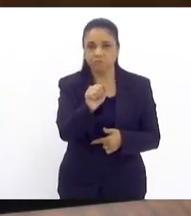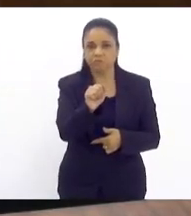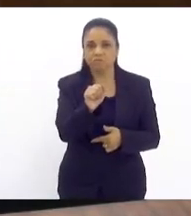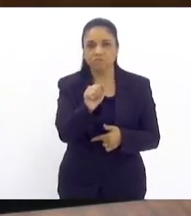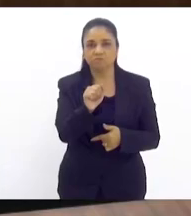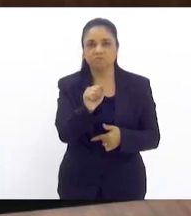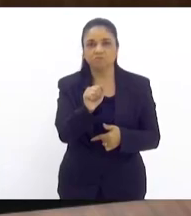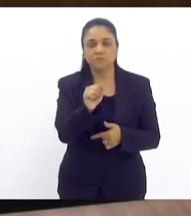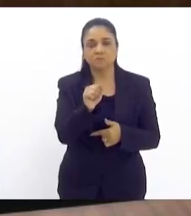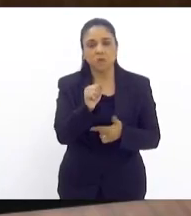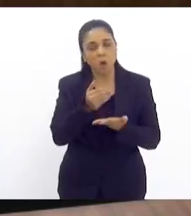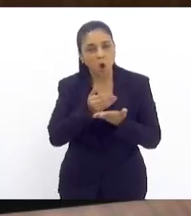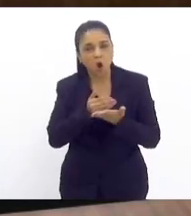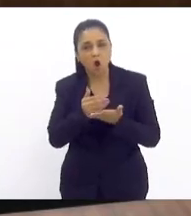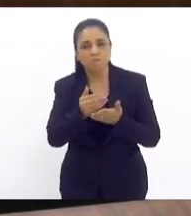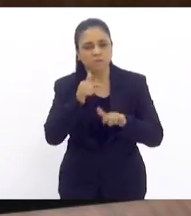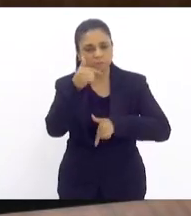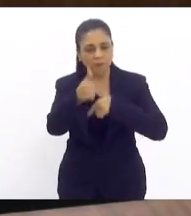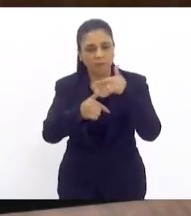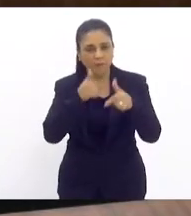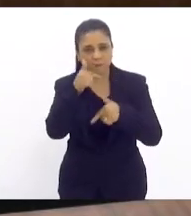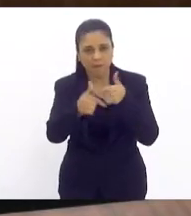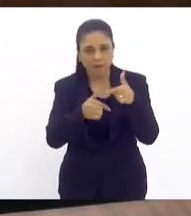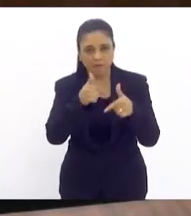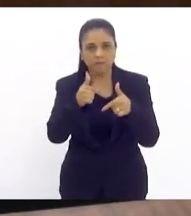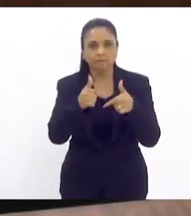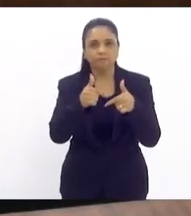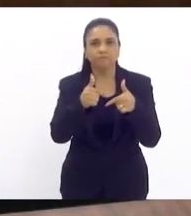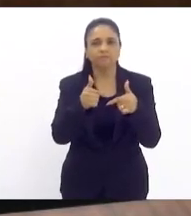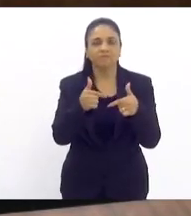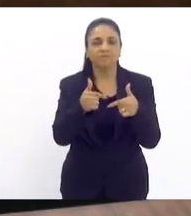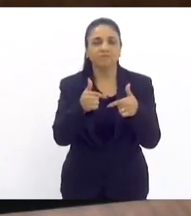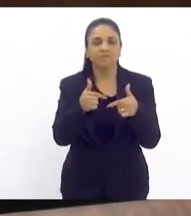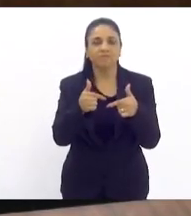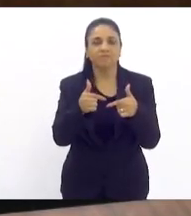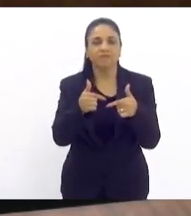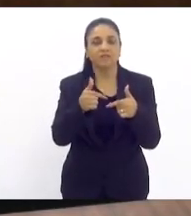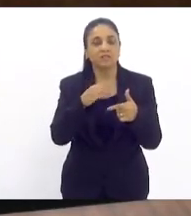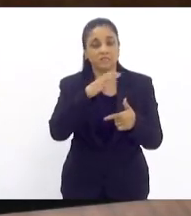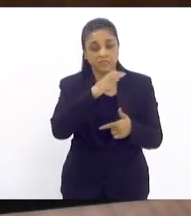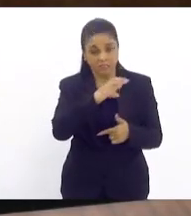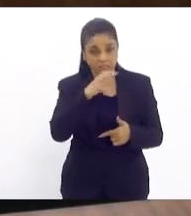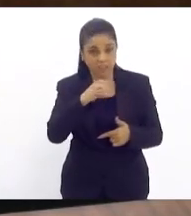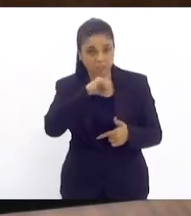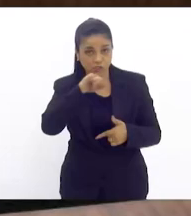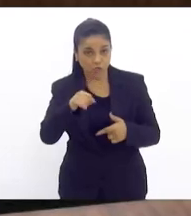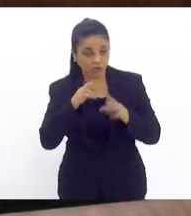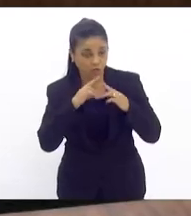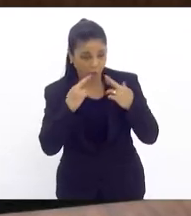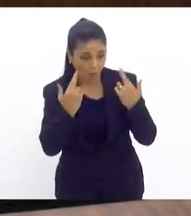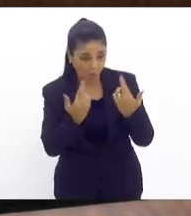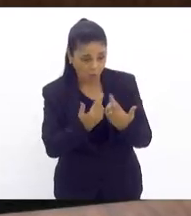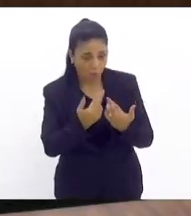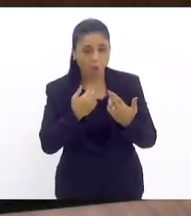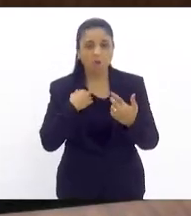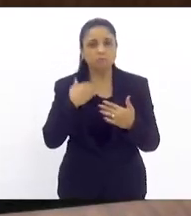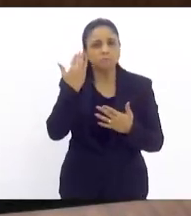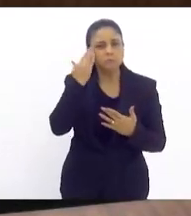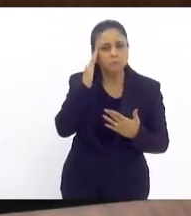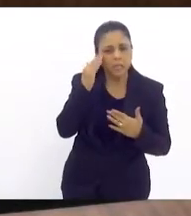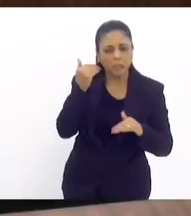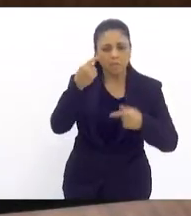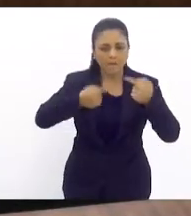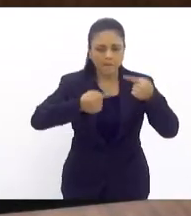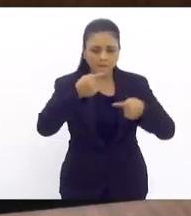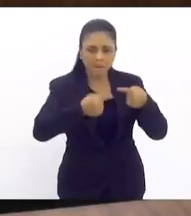iniciativa e também acaba ativa que tá tendo na ccj simulando entendimento cristalizando